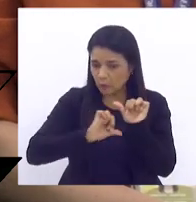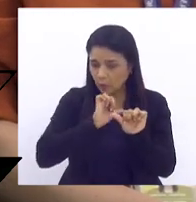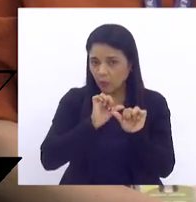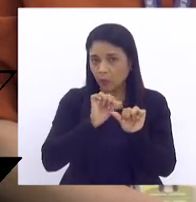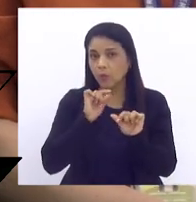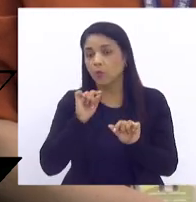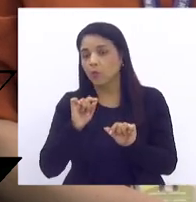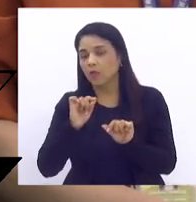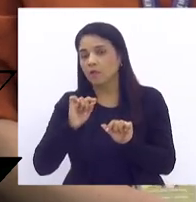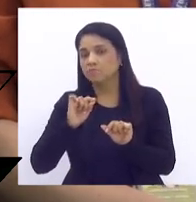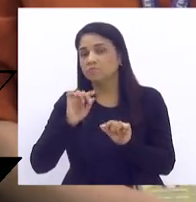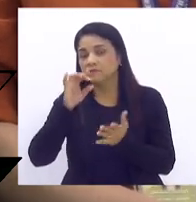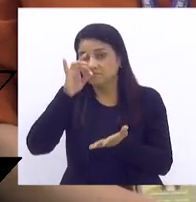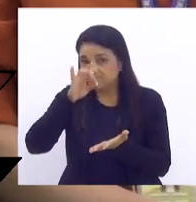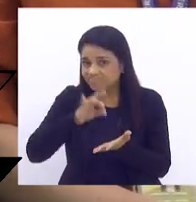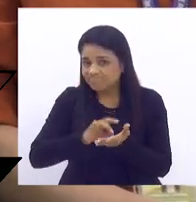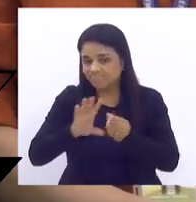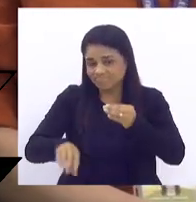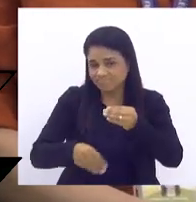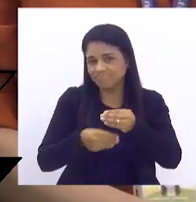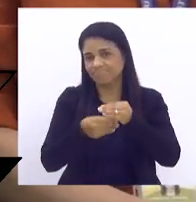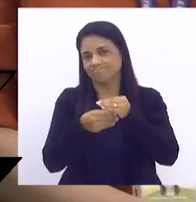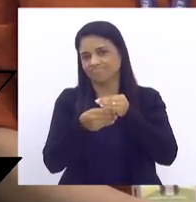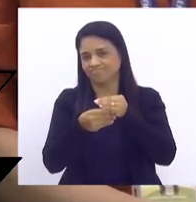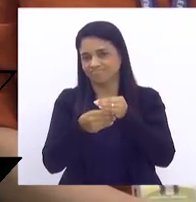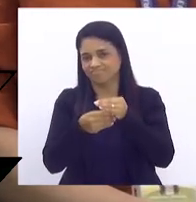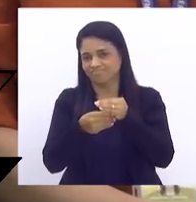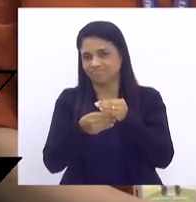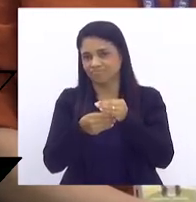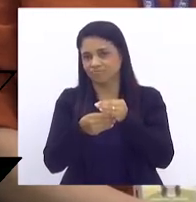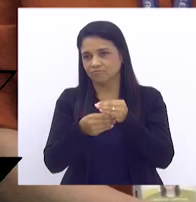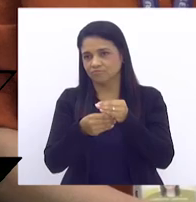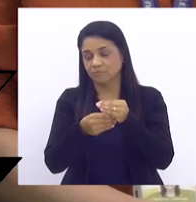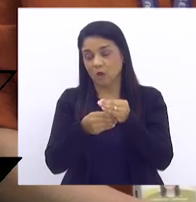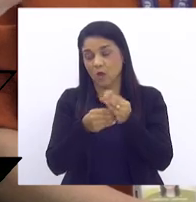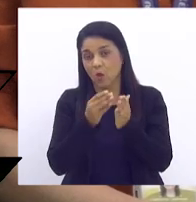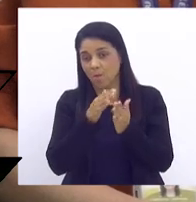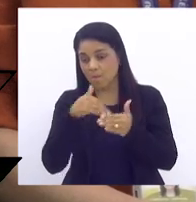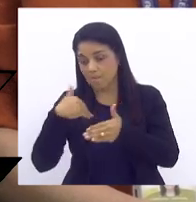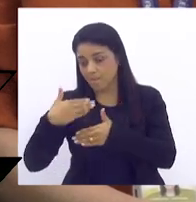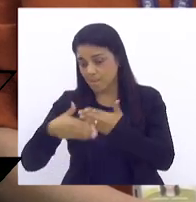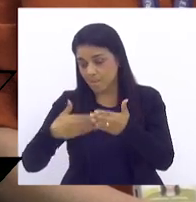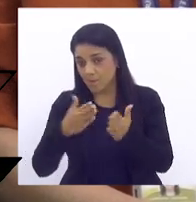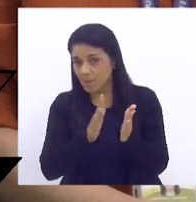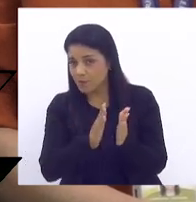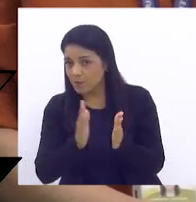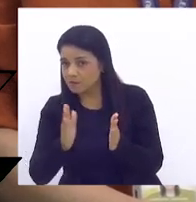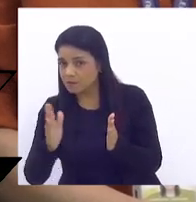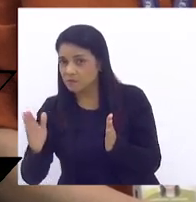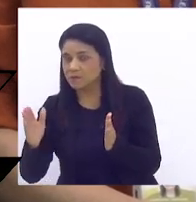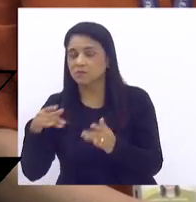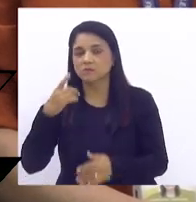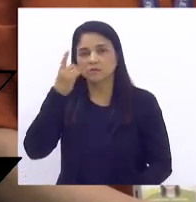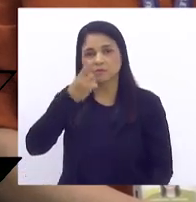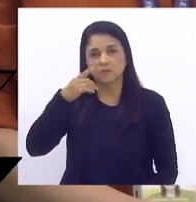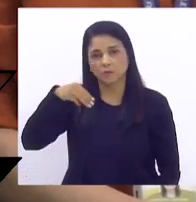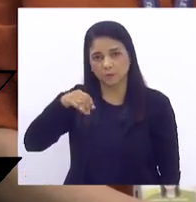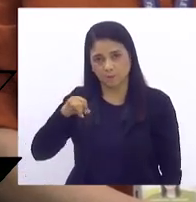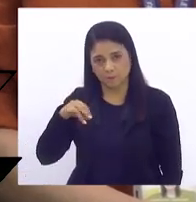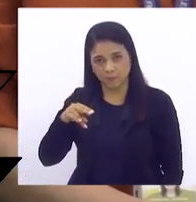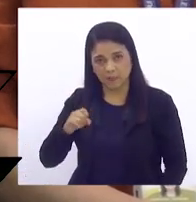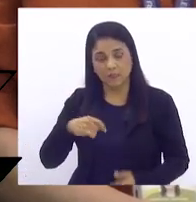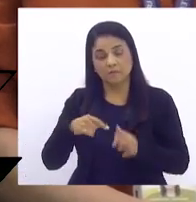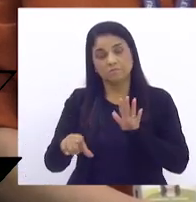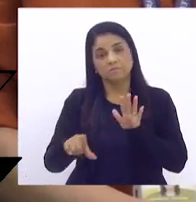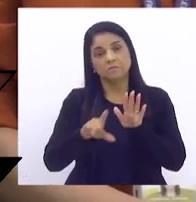previsto na emenda. Então, só para me pronunciar sobre essa questão que o deputado Carlos Mink nos traz, que eu acho que, do ponto de vista do processo